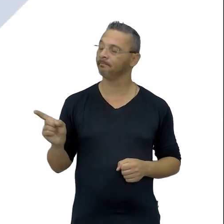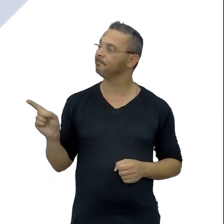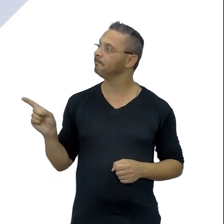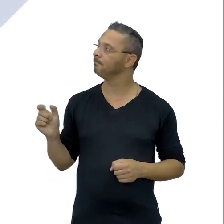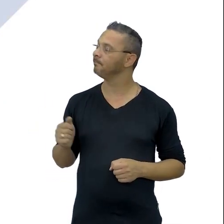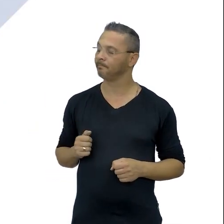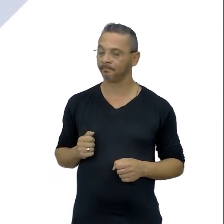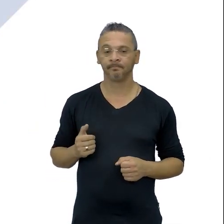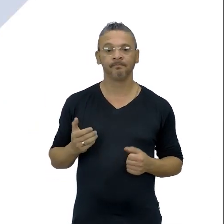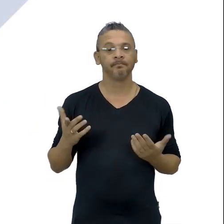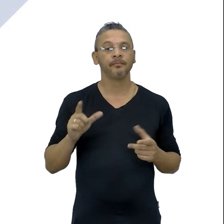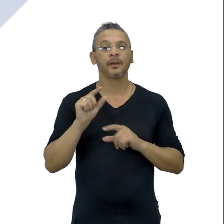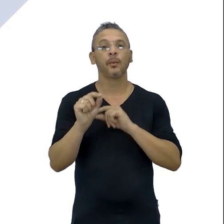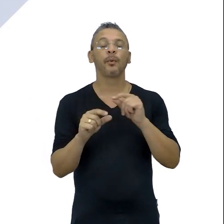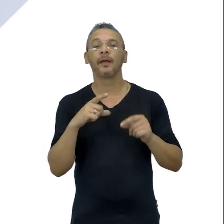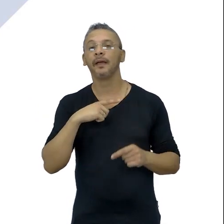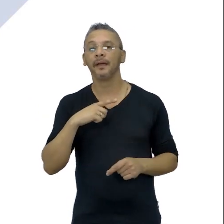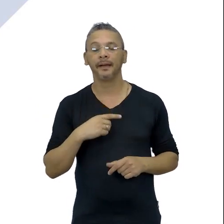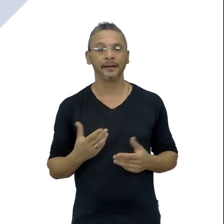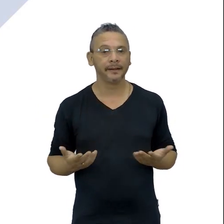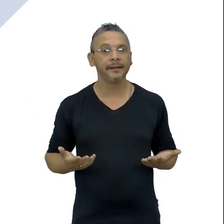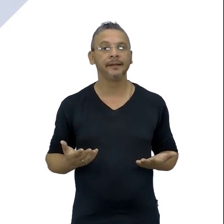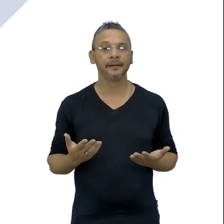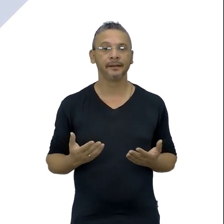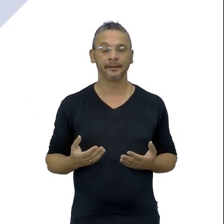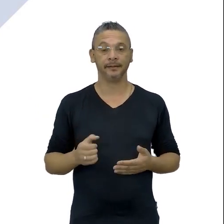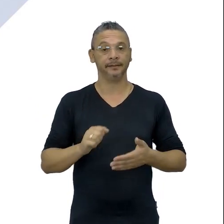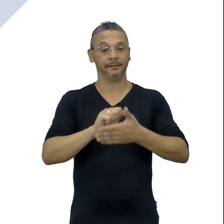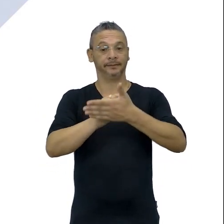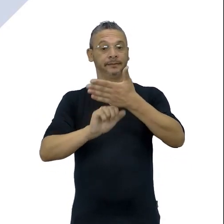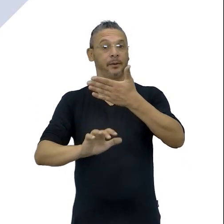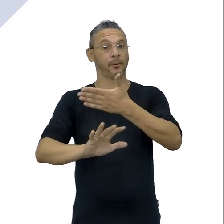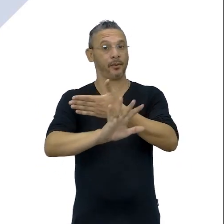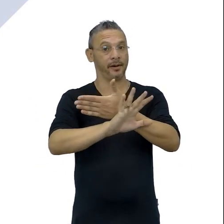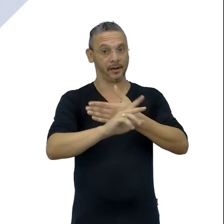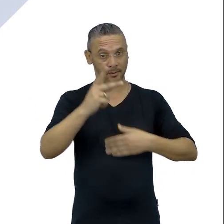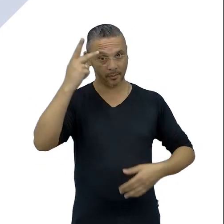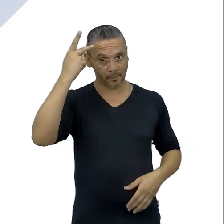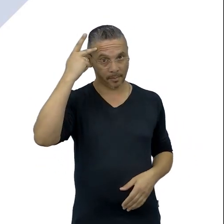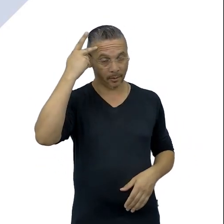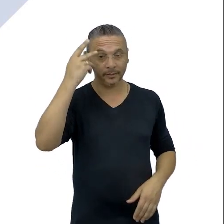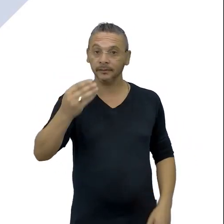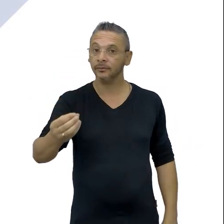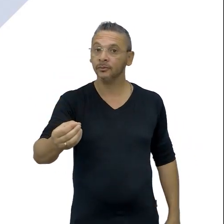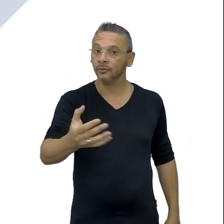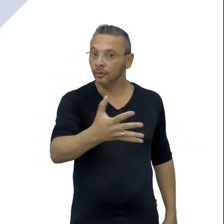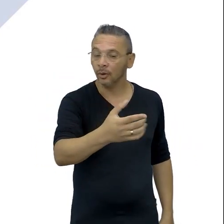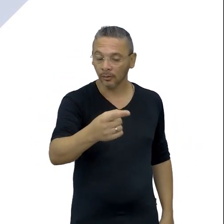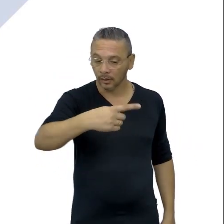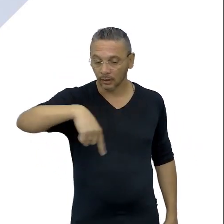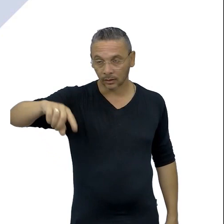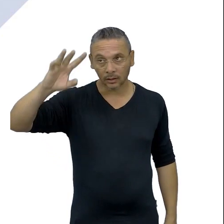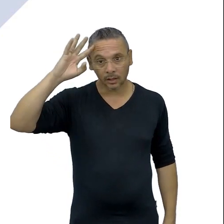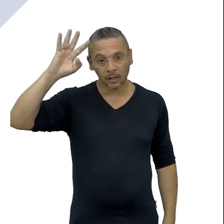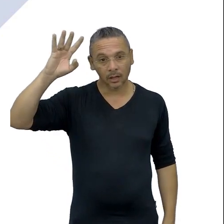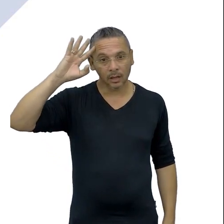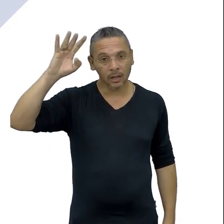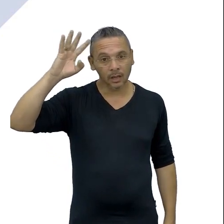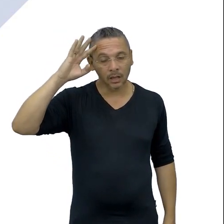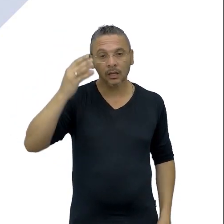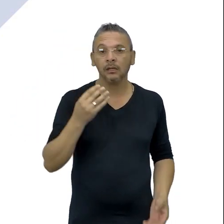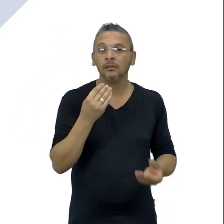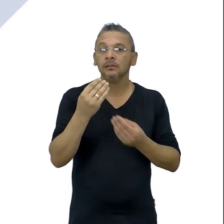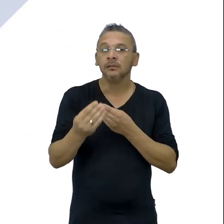E também nós temos, né, a concepção do novo currículo paulista, ampliando a reflexão a partir